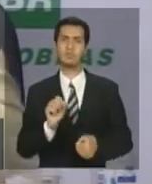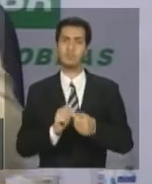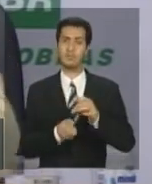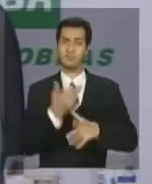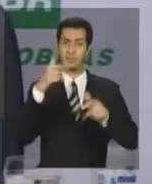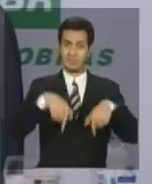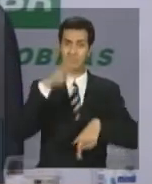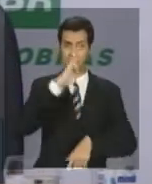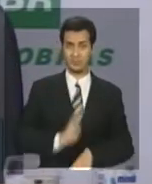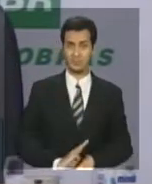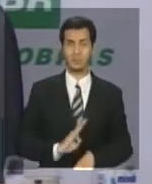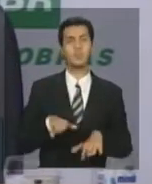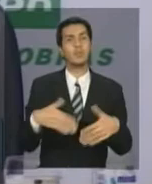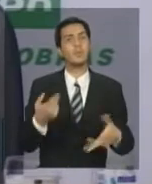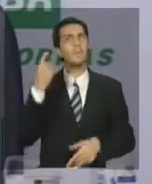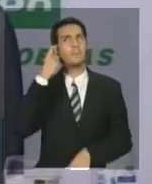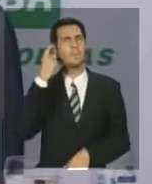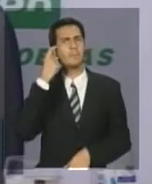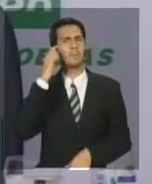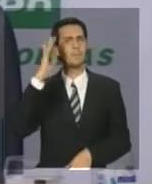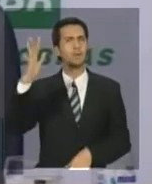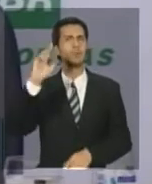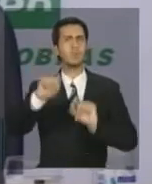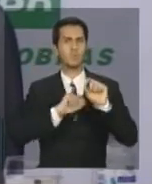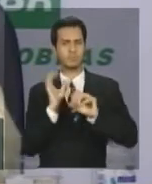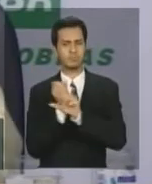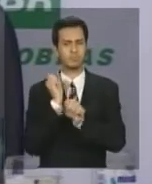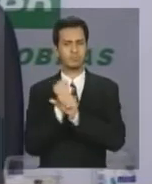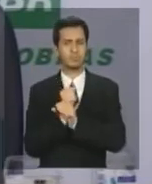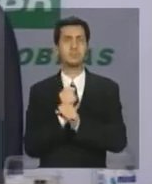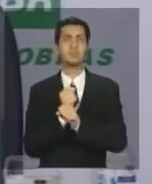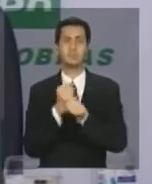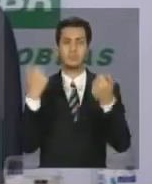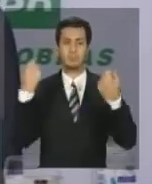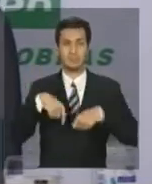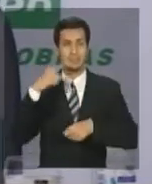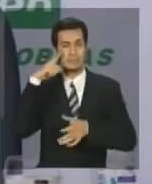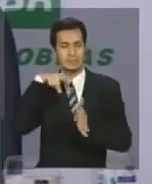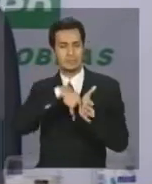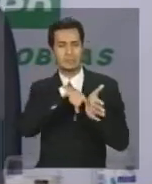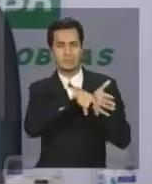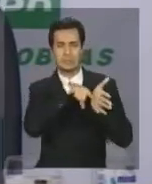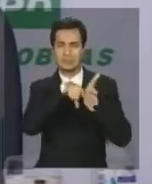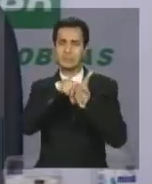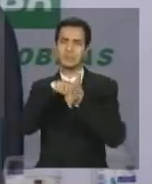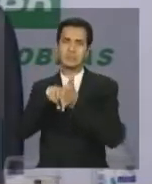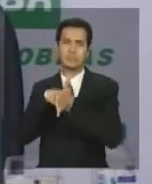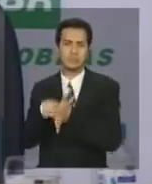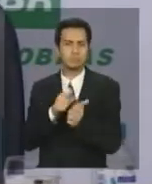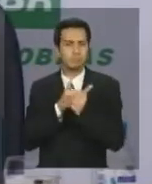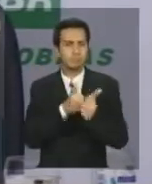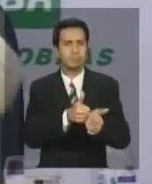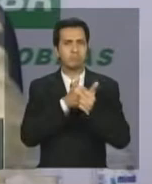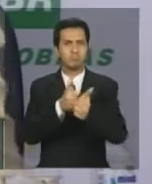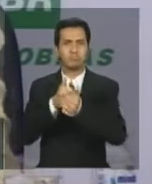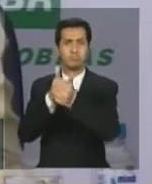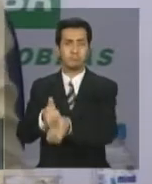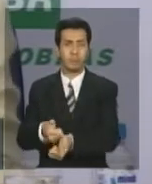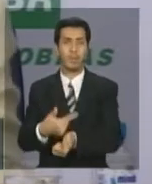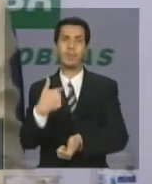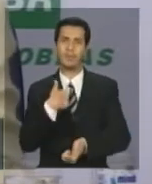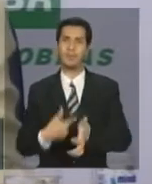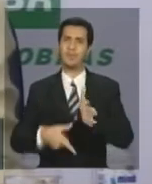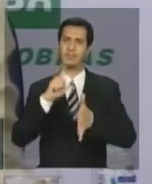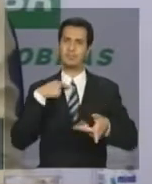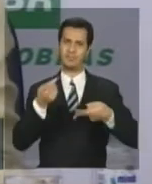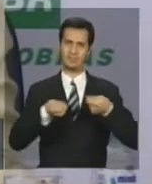Então, essa memória de cálculo, ela foi feita e ela tem que ser rastreada e acompanhada. Essa é a gestão que eu estava falando